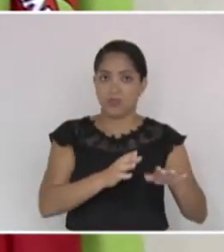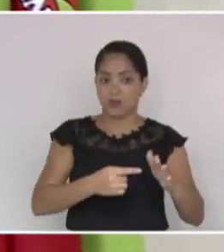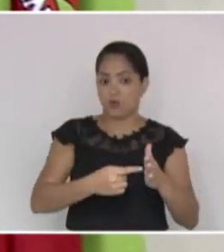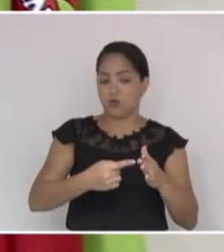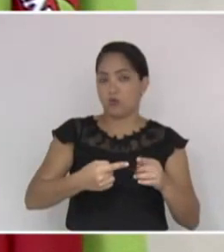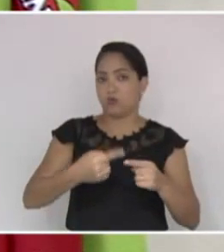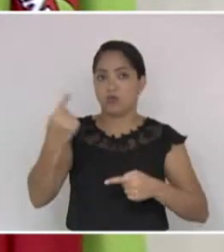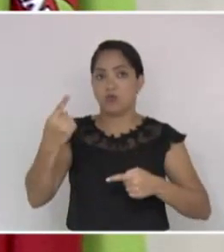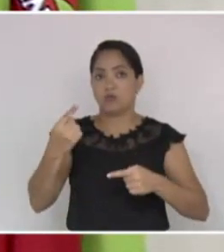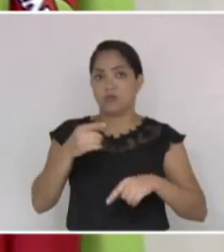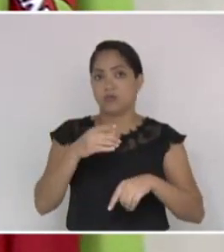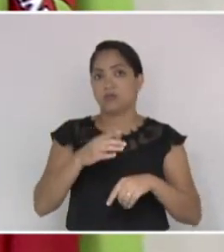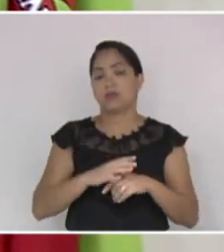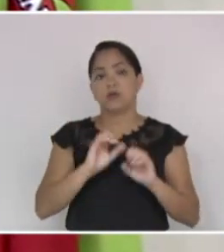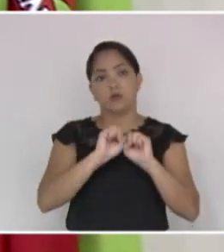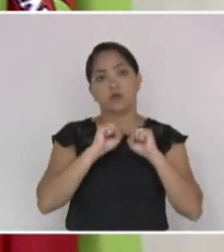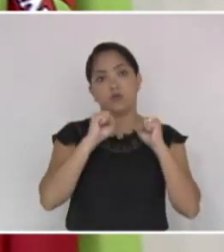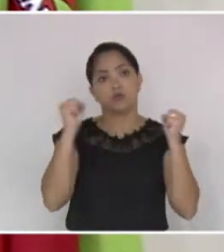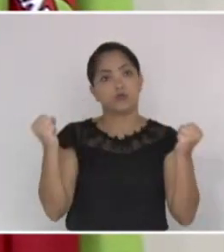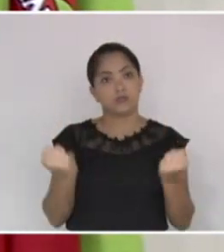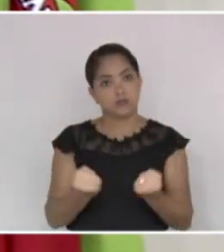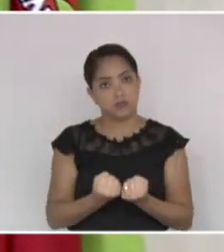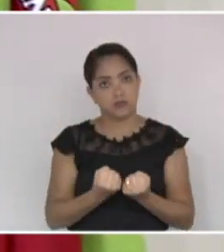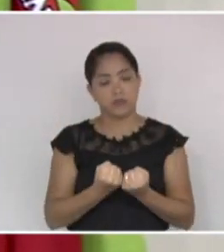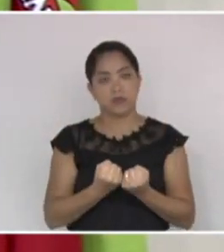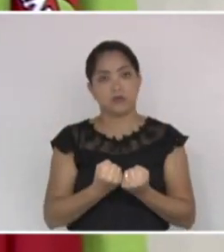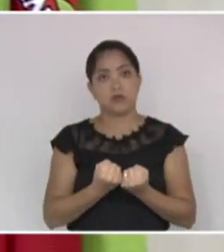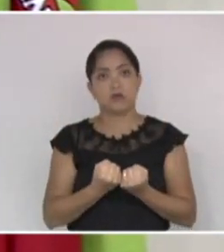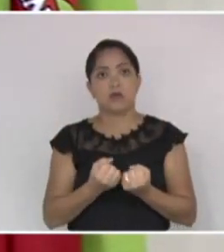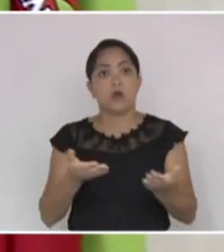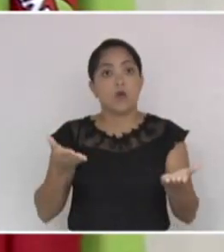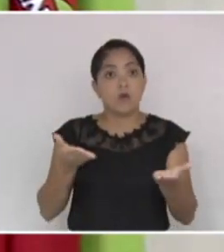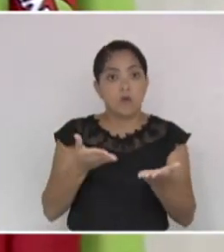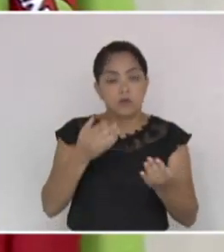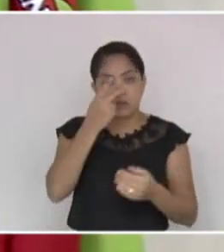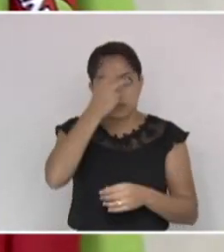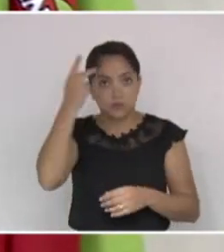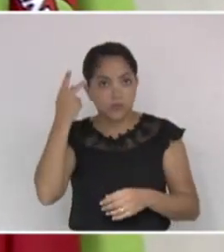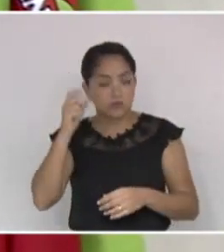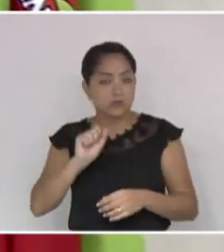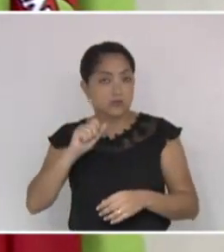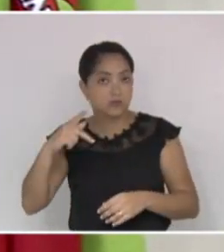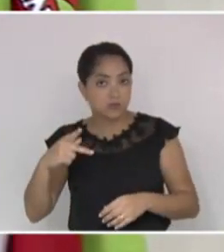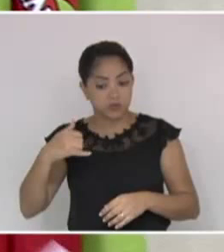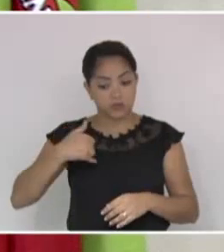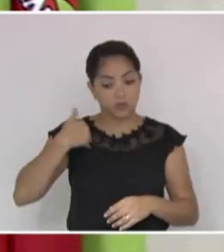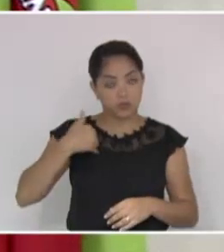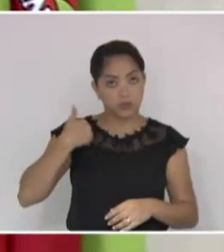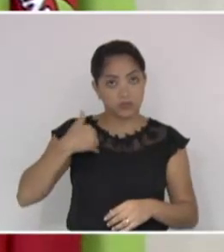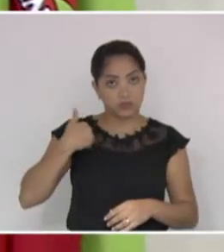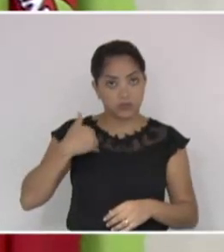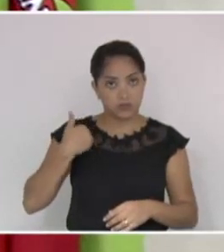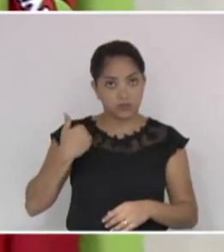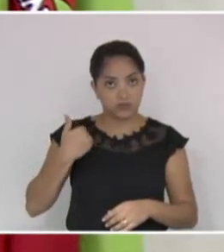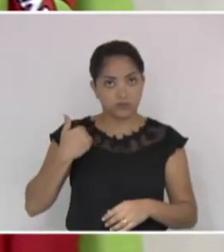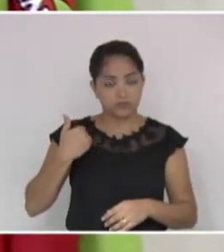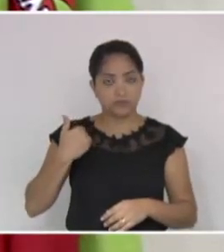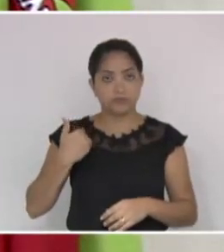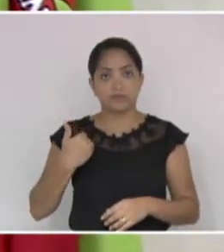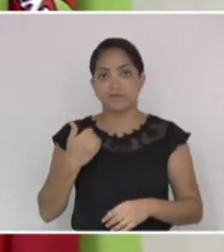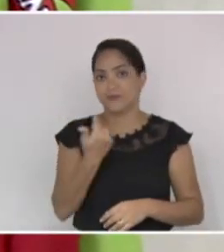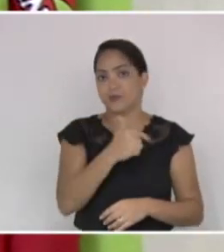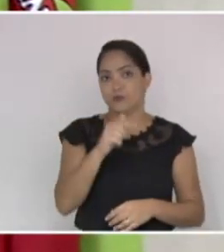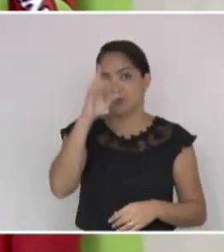disso, nada menos de que 80% das pessoas que hoje se aposentam por idade não teriam este